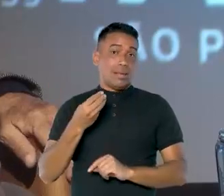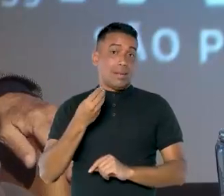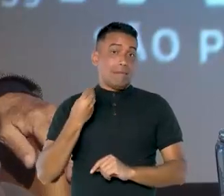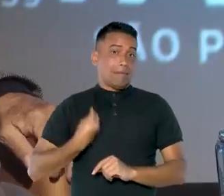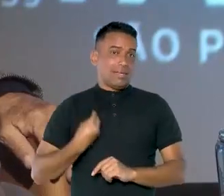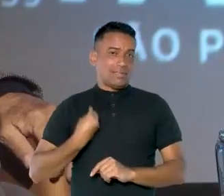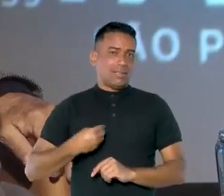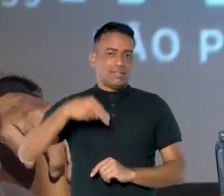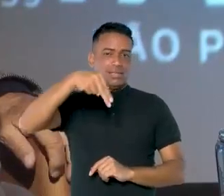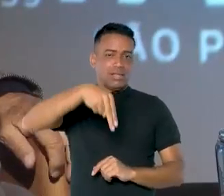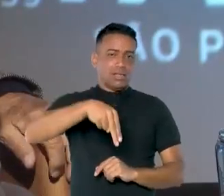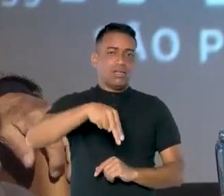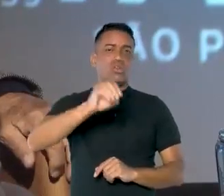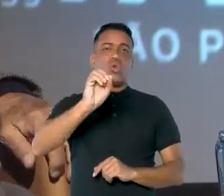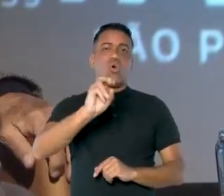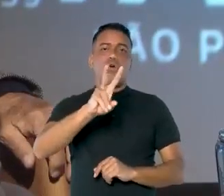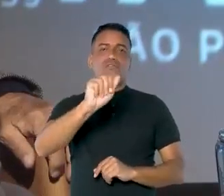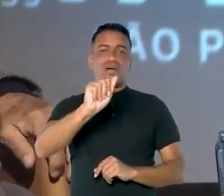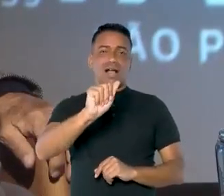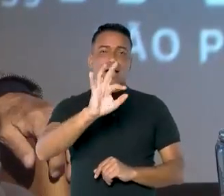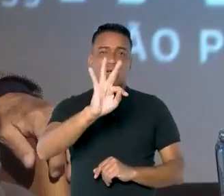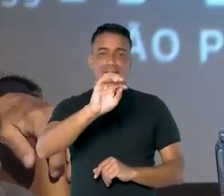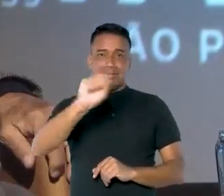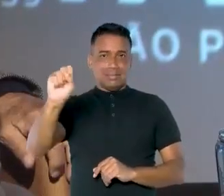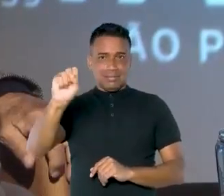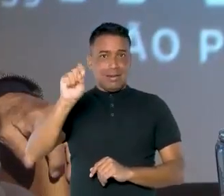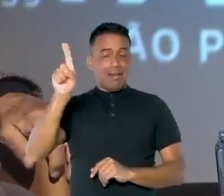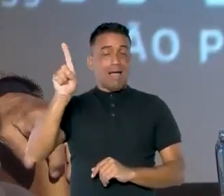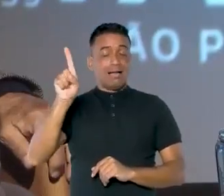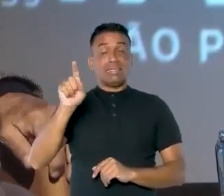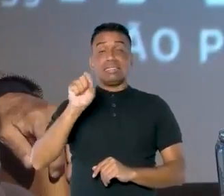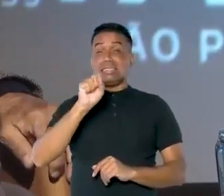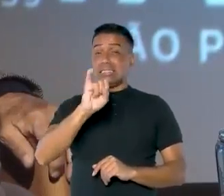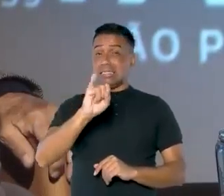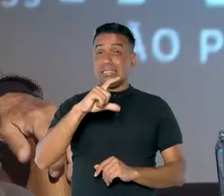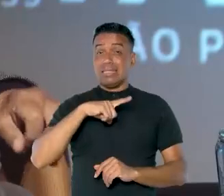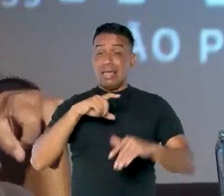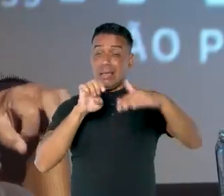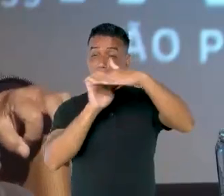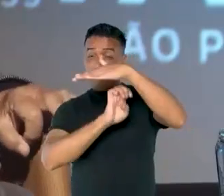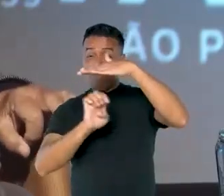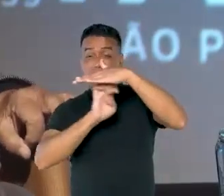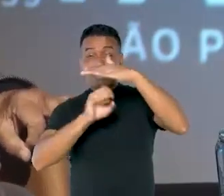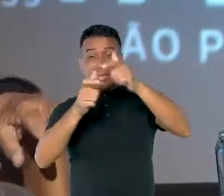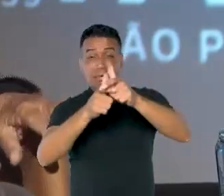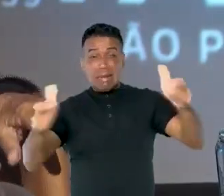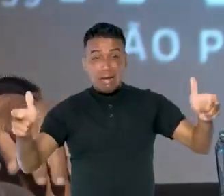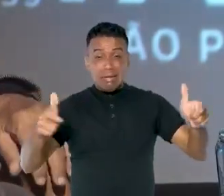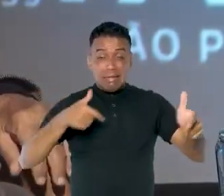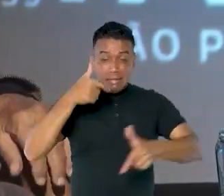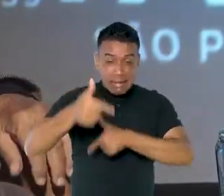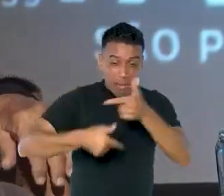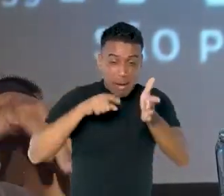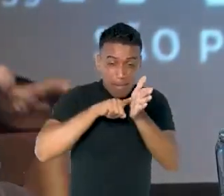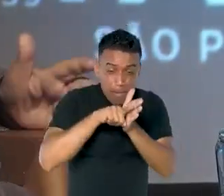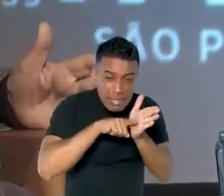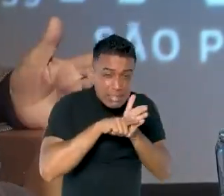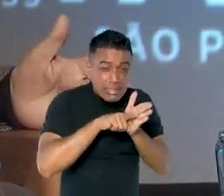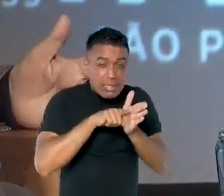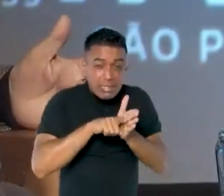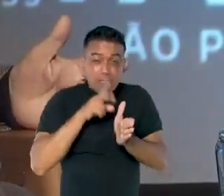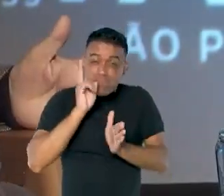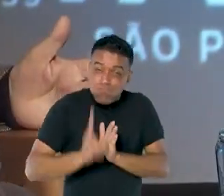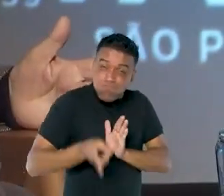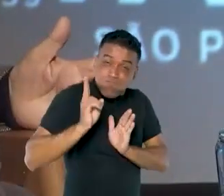Novartis lá, mas se você tiver uma grande empresa de pesquisa trabalhando lá intensamente, você